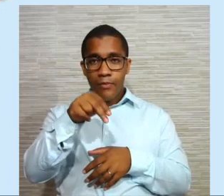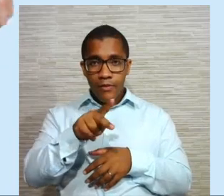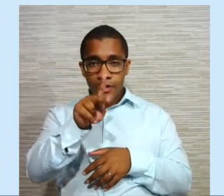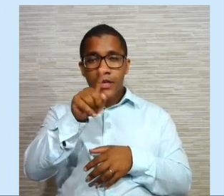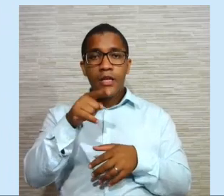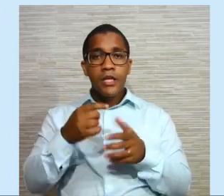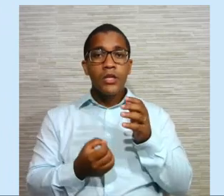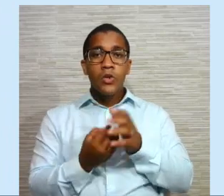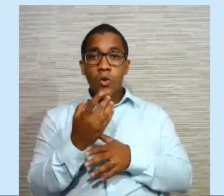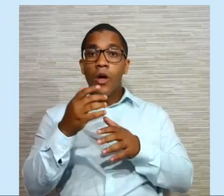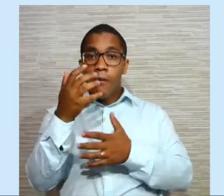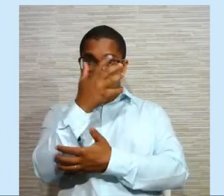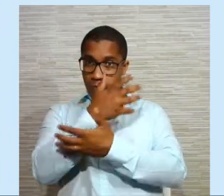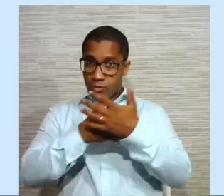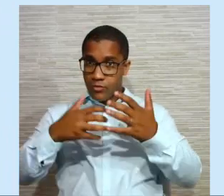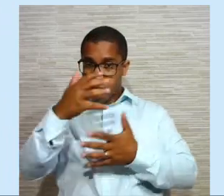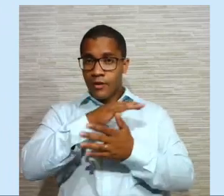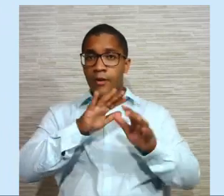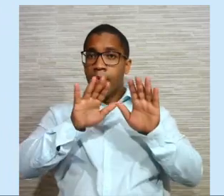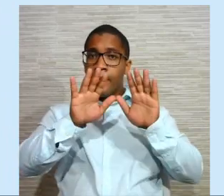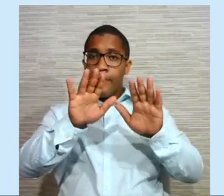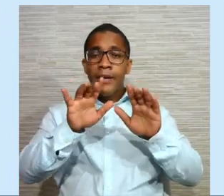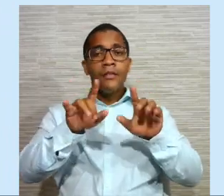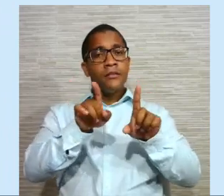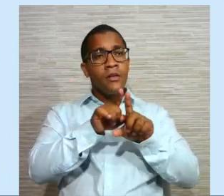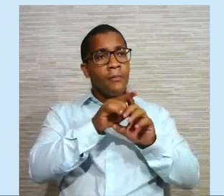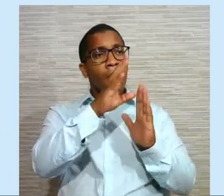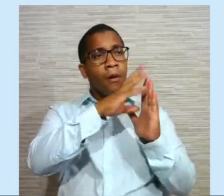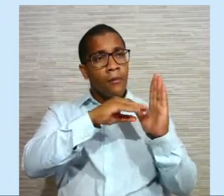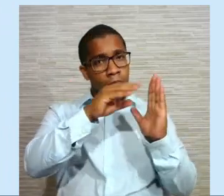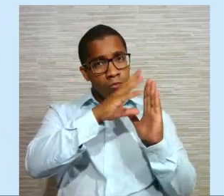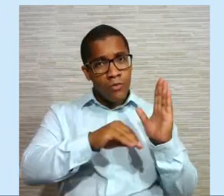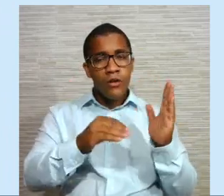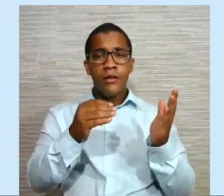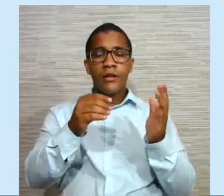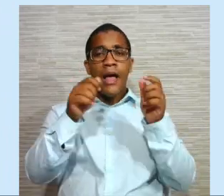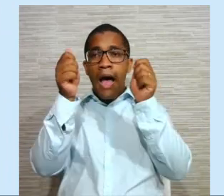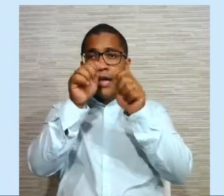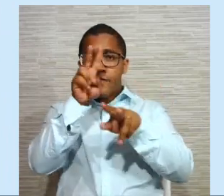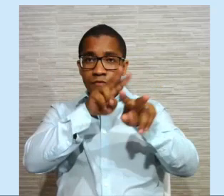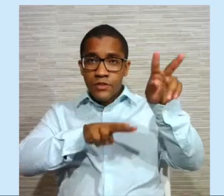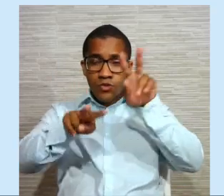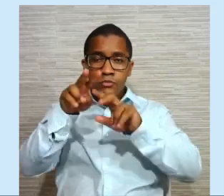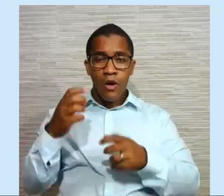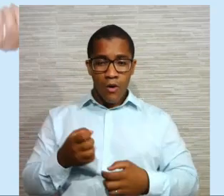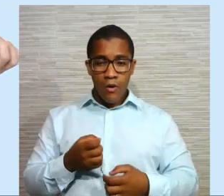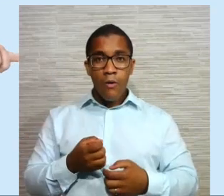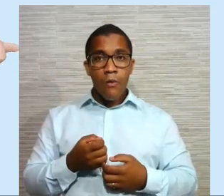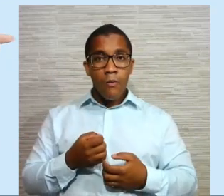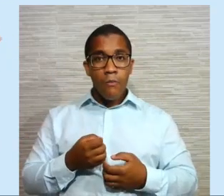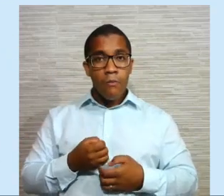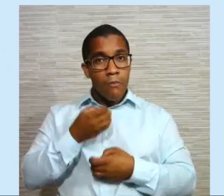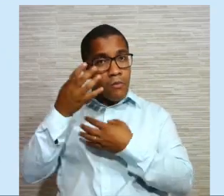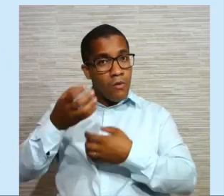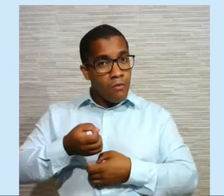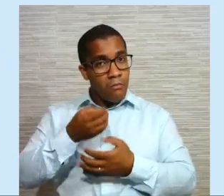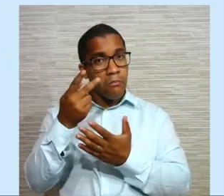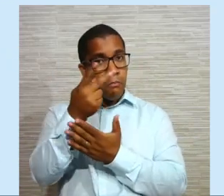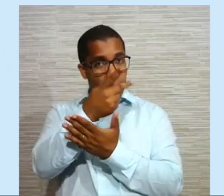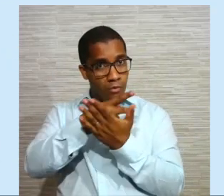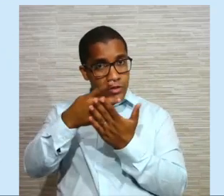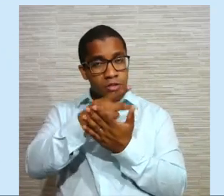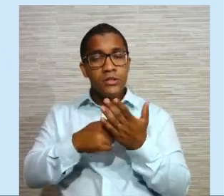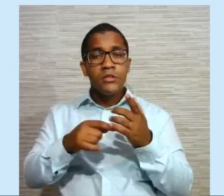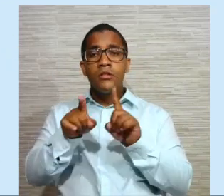o punk surgiu na música, mas apareceu na moda, nas artes visuais, também na poesia, né, e